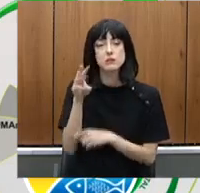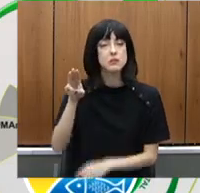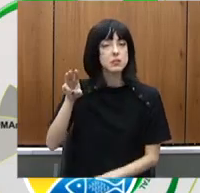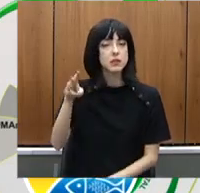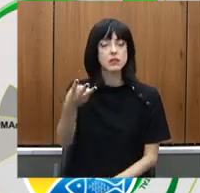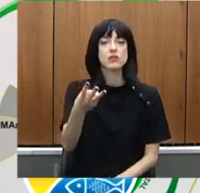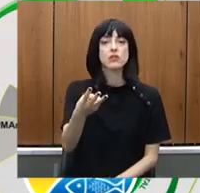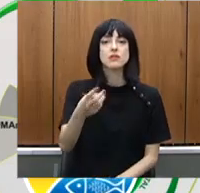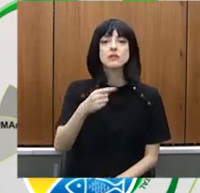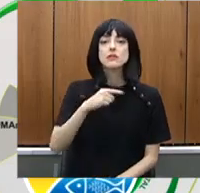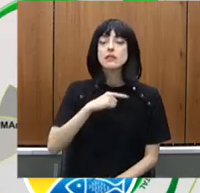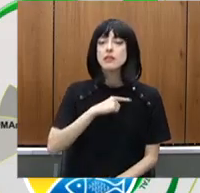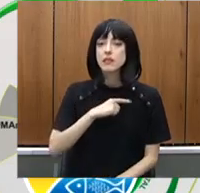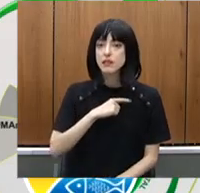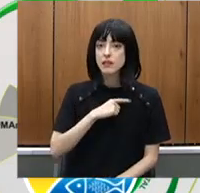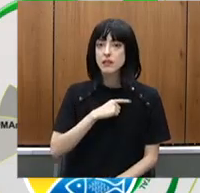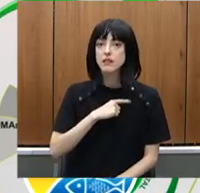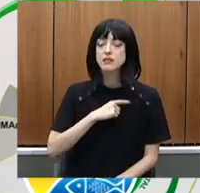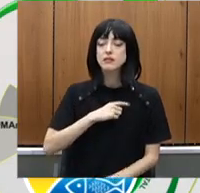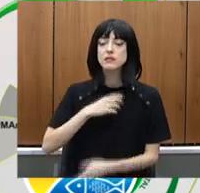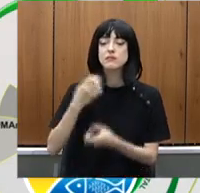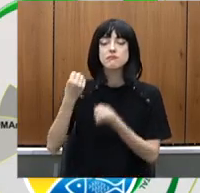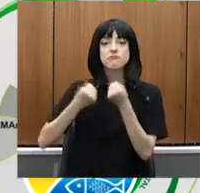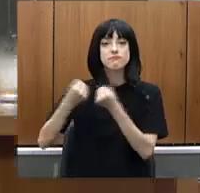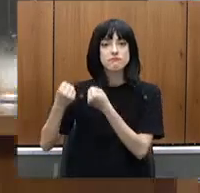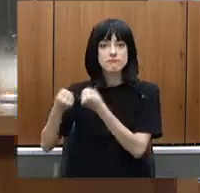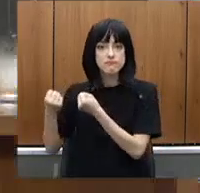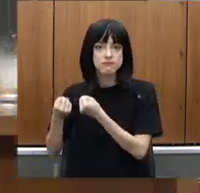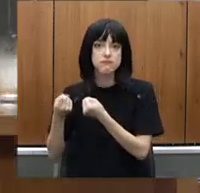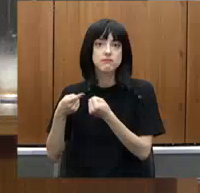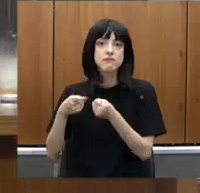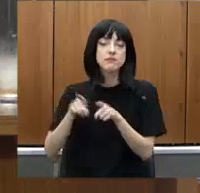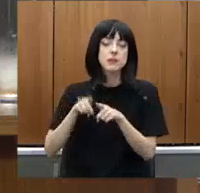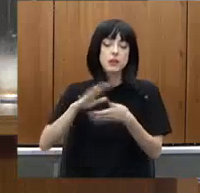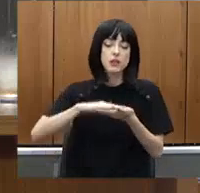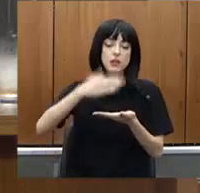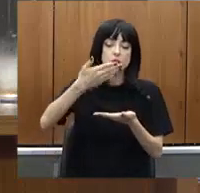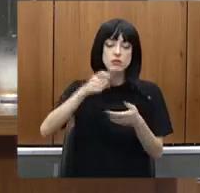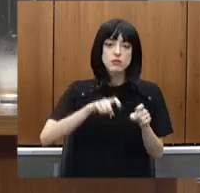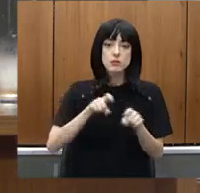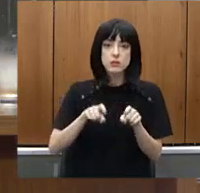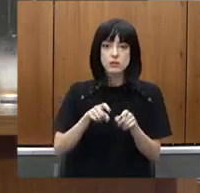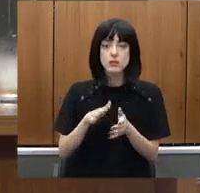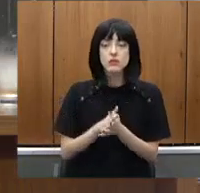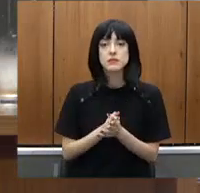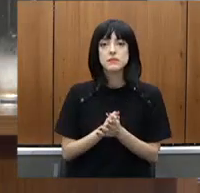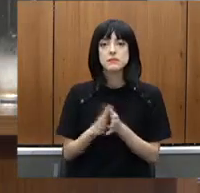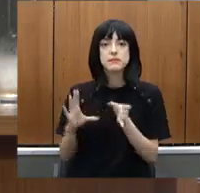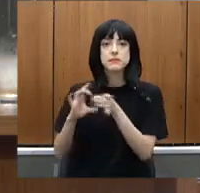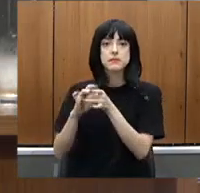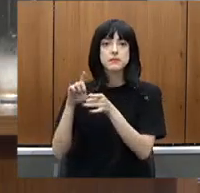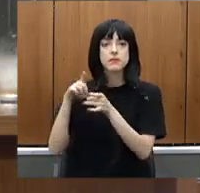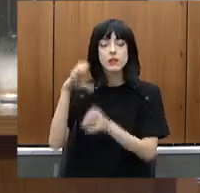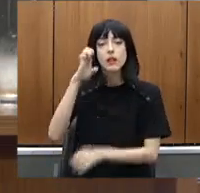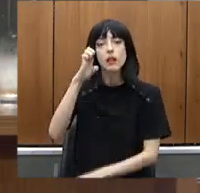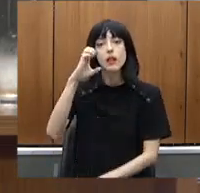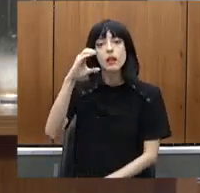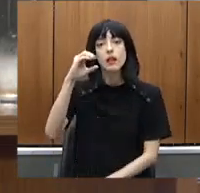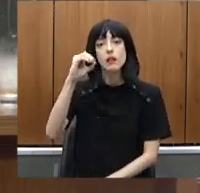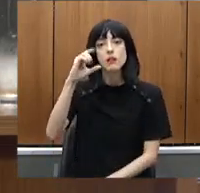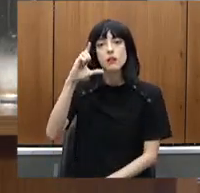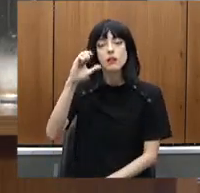o projeto na Ecolândia que está sendo desenvolvido pode passar por favor agora aqui